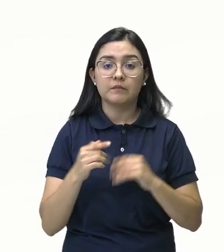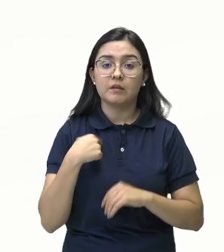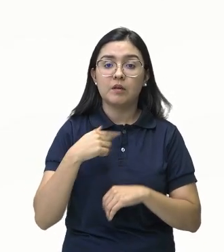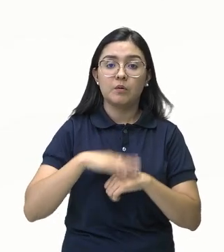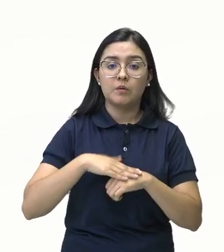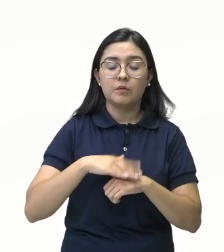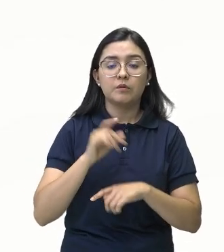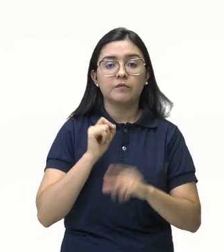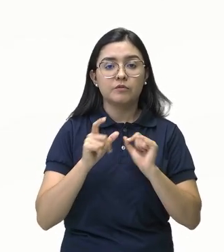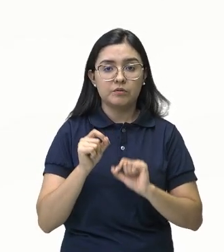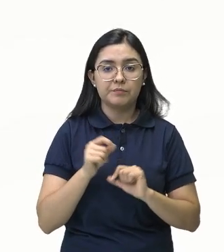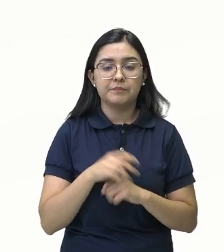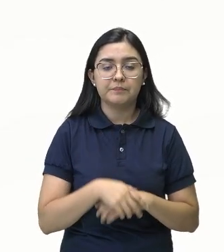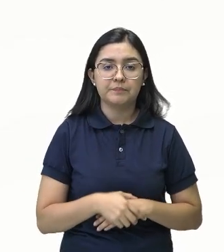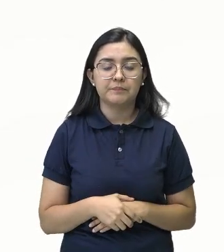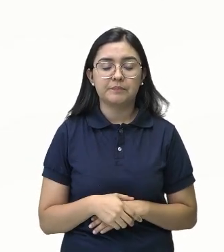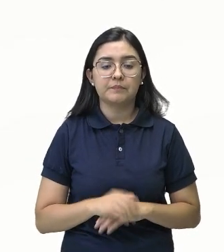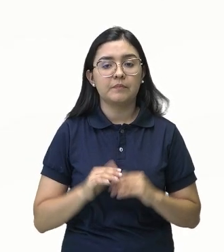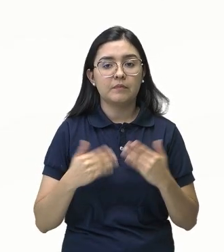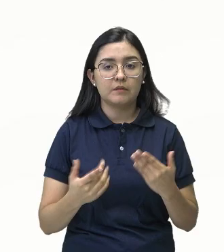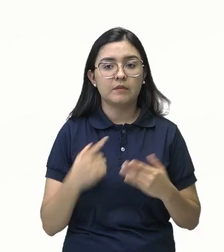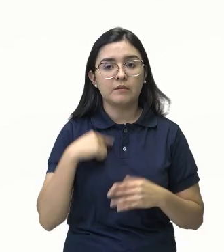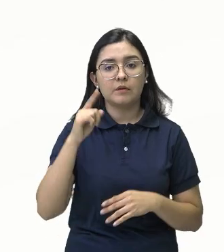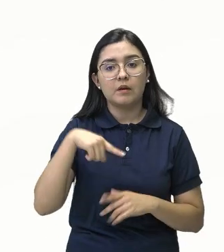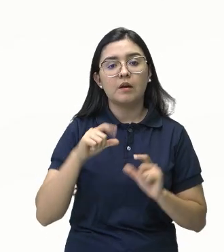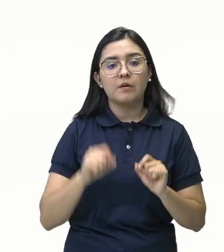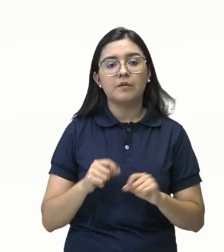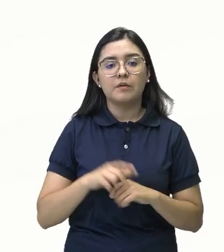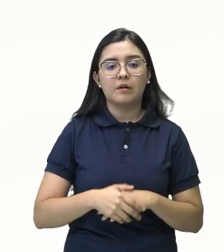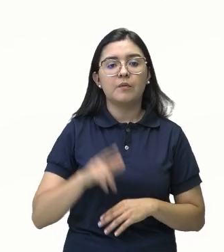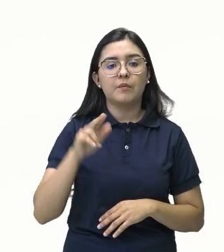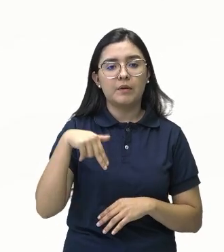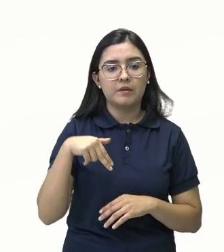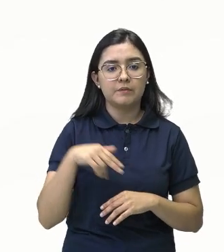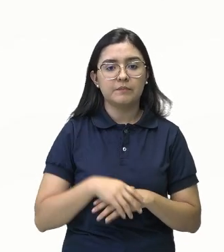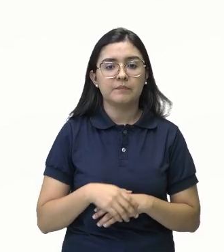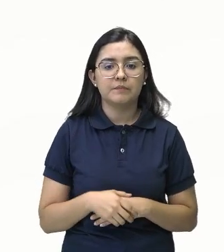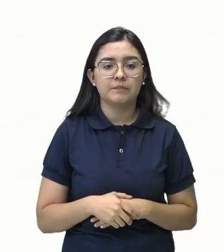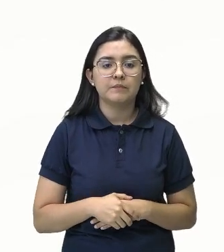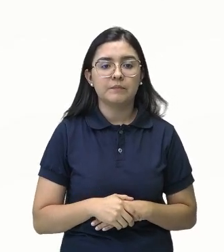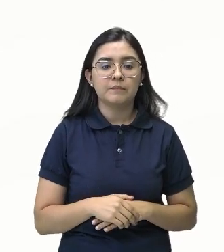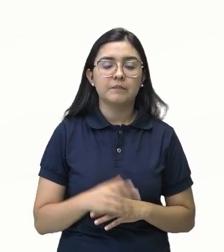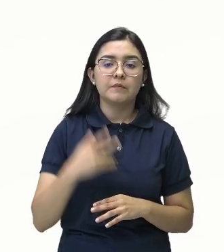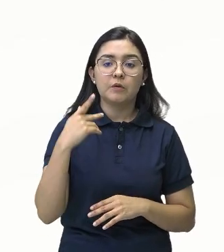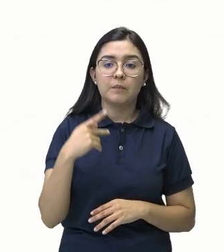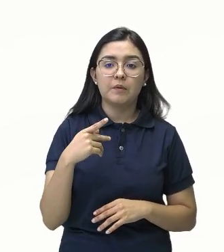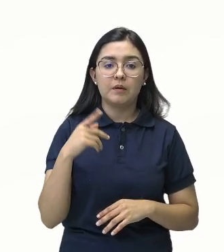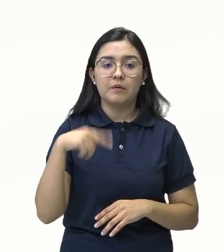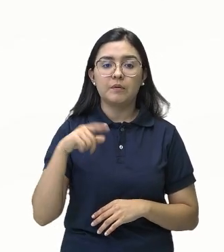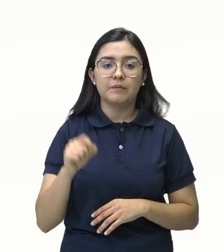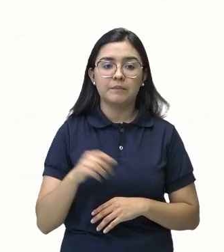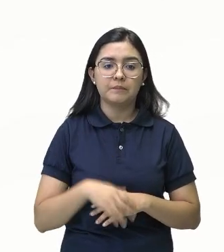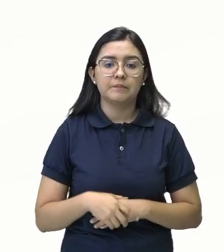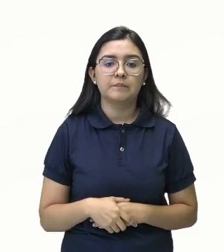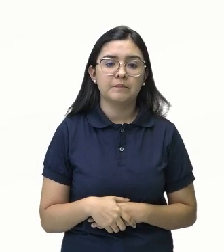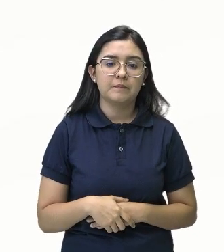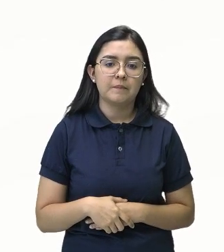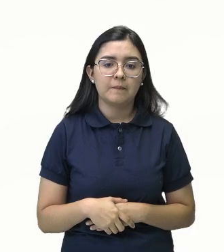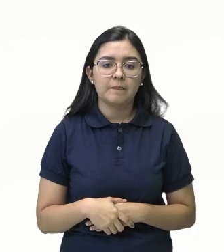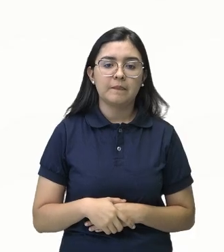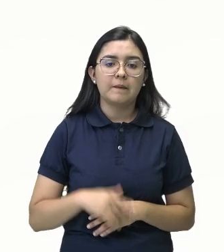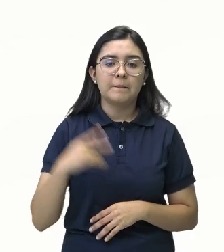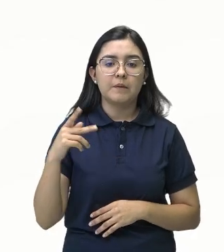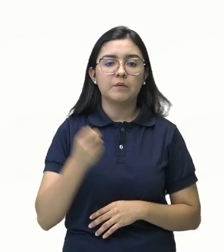vai ser selecionada, tá? Então, ela será o meu N. E o meu P vai ser exatamente a